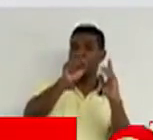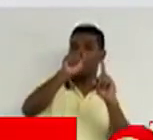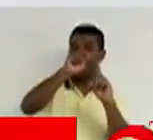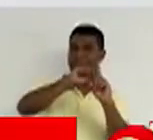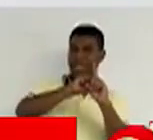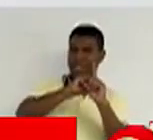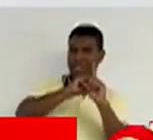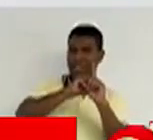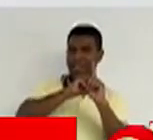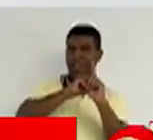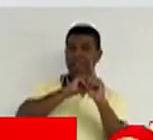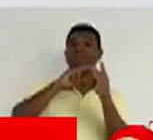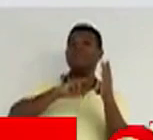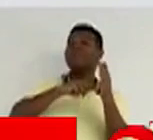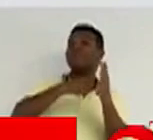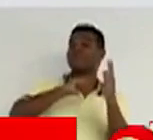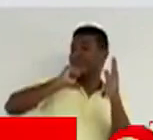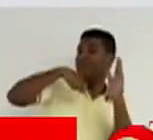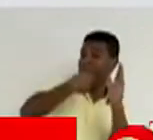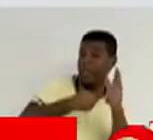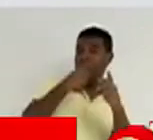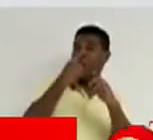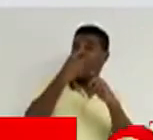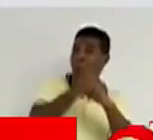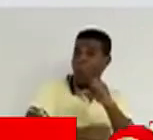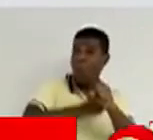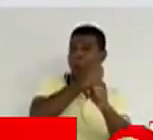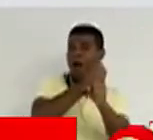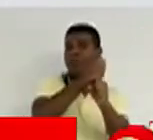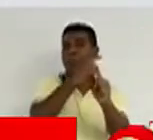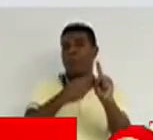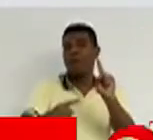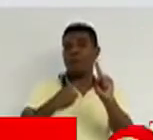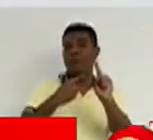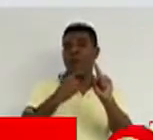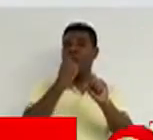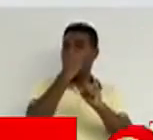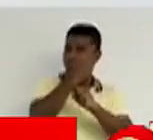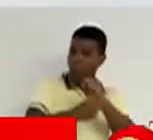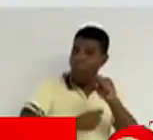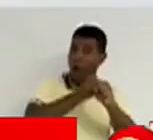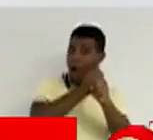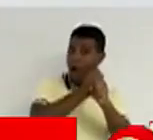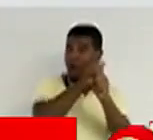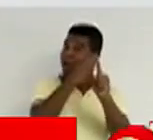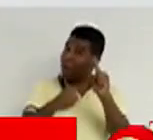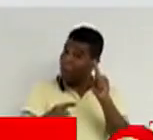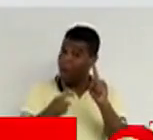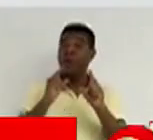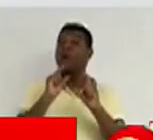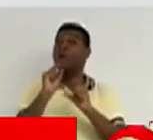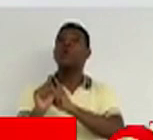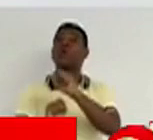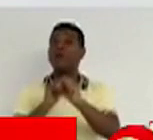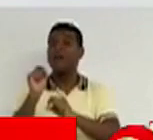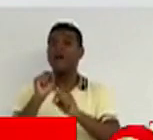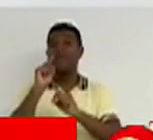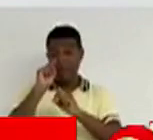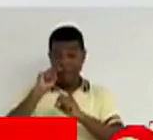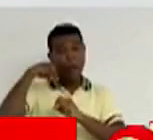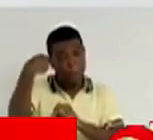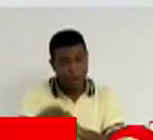né nós temos primeiro desenvolvimento depois os testes em pequena escala em maior escala e depois